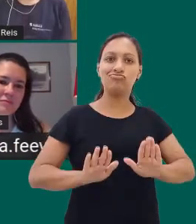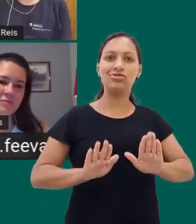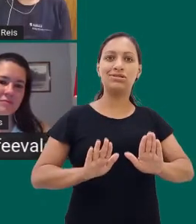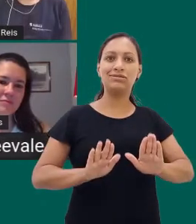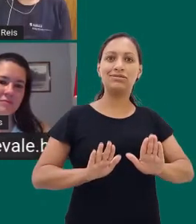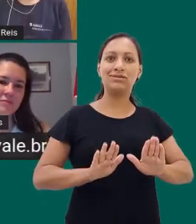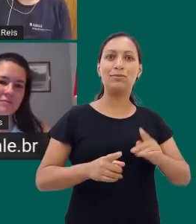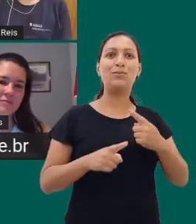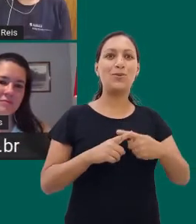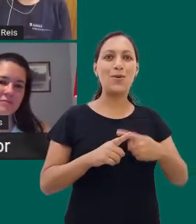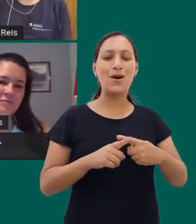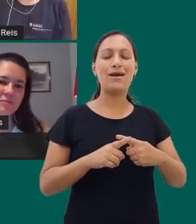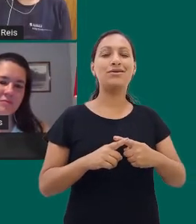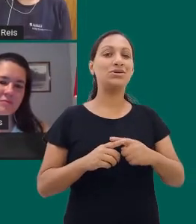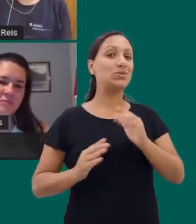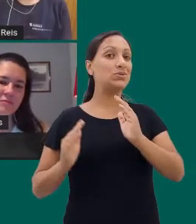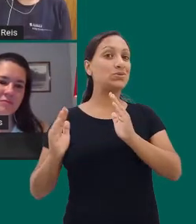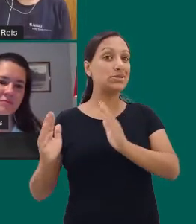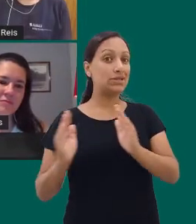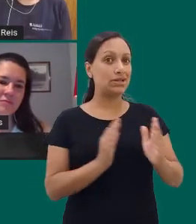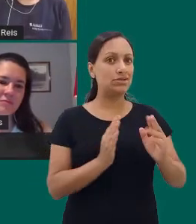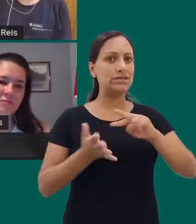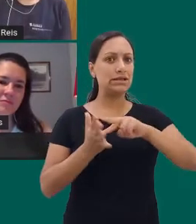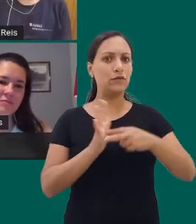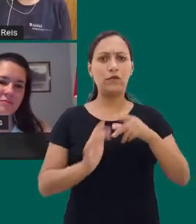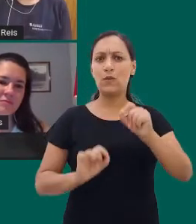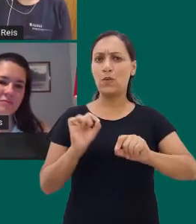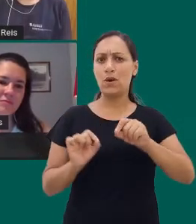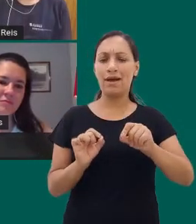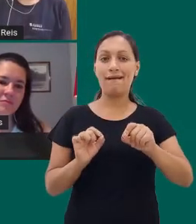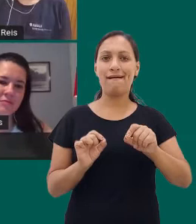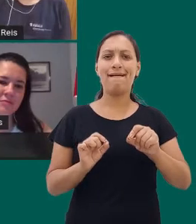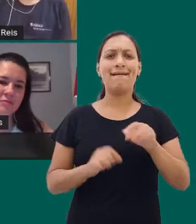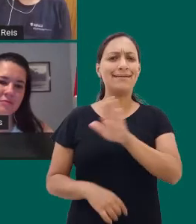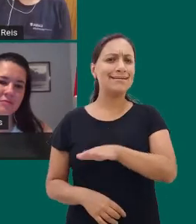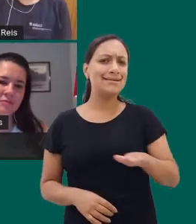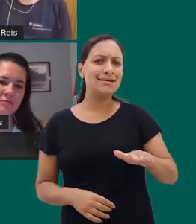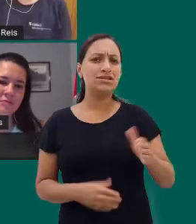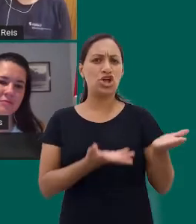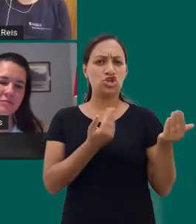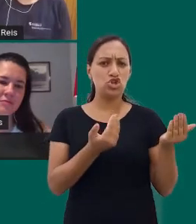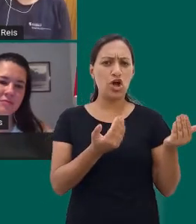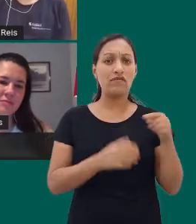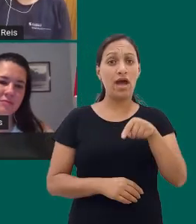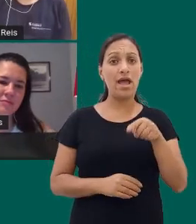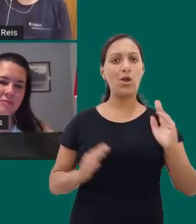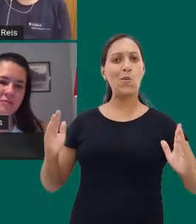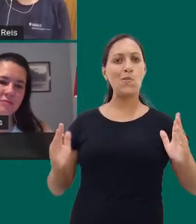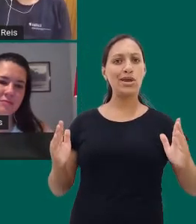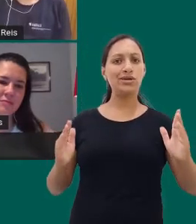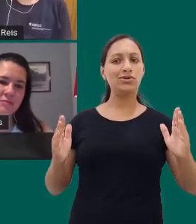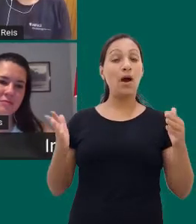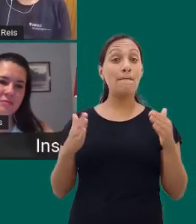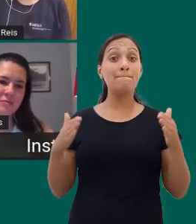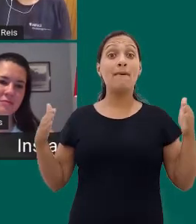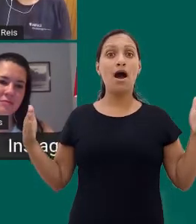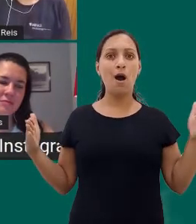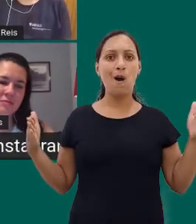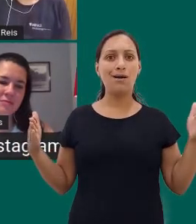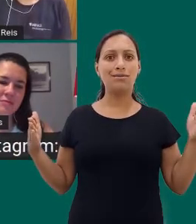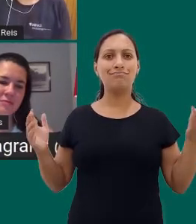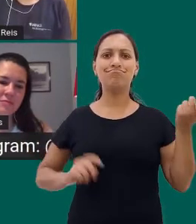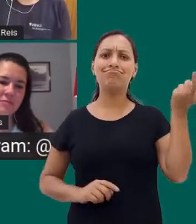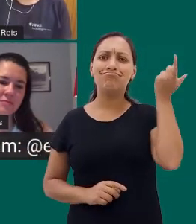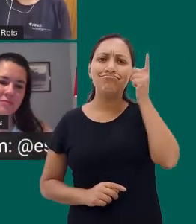ele significa que a criança, o jovem, ele vai ter um período maior, né, para conseguir, então,